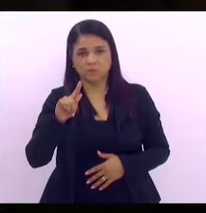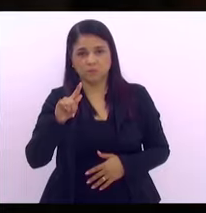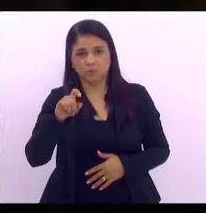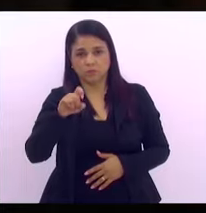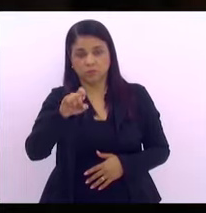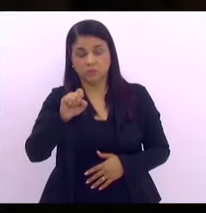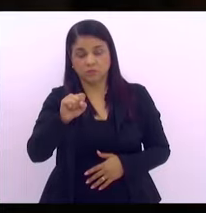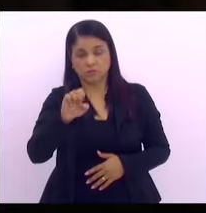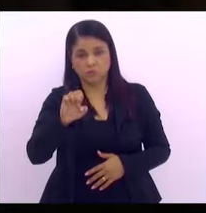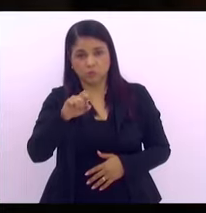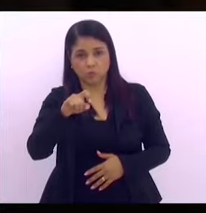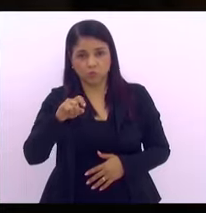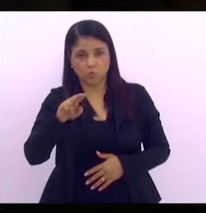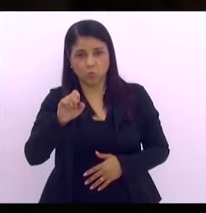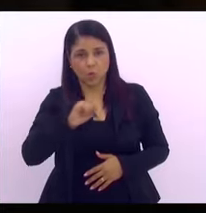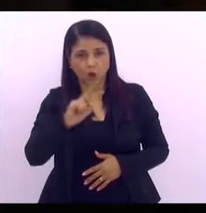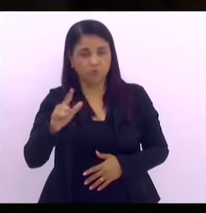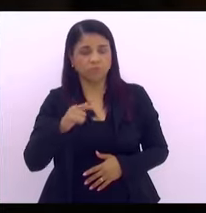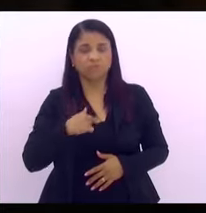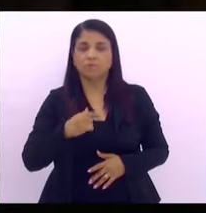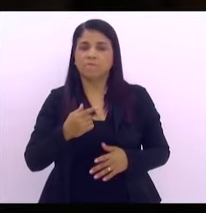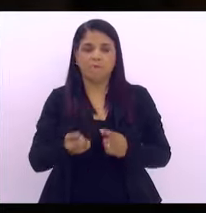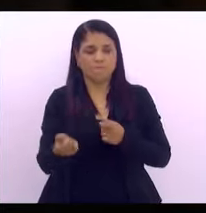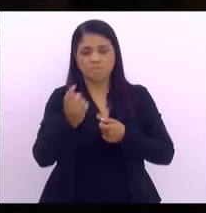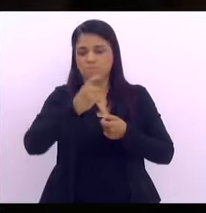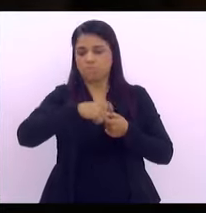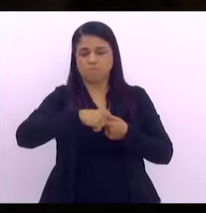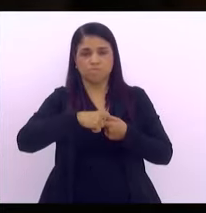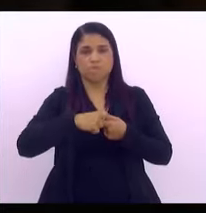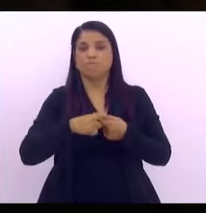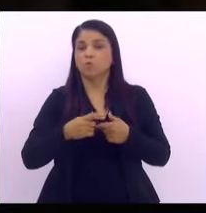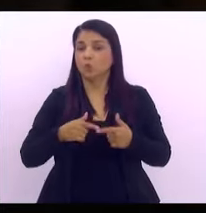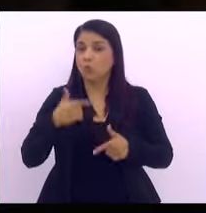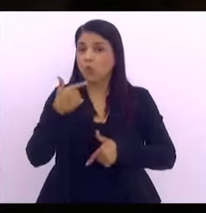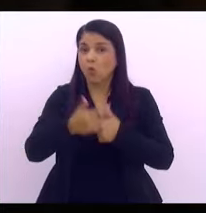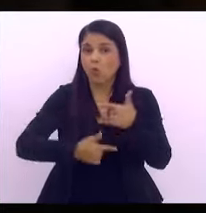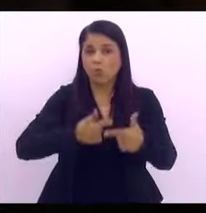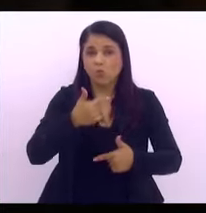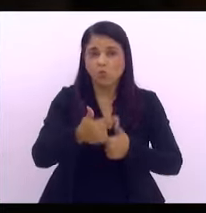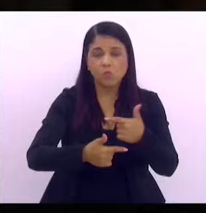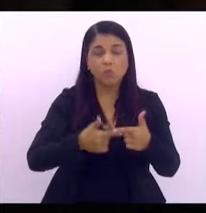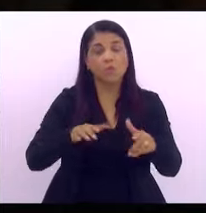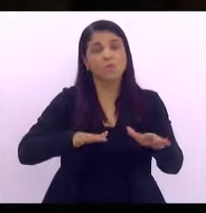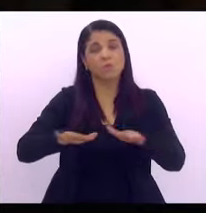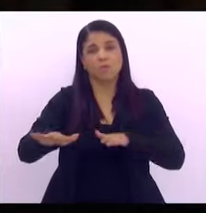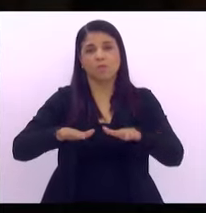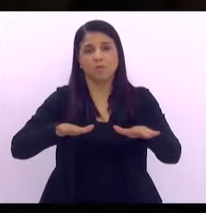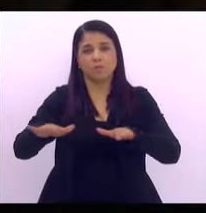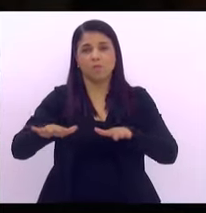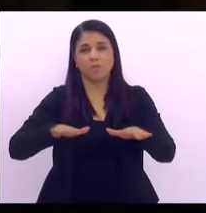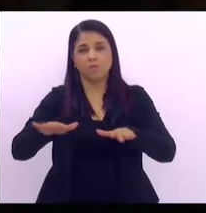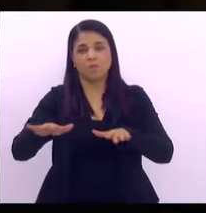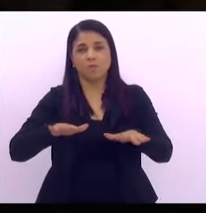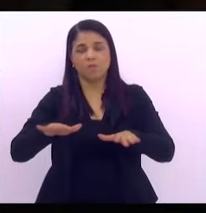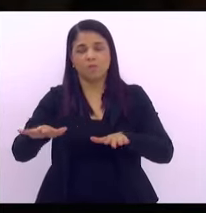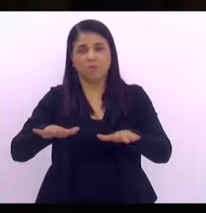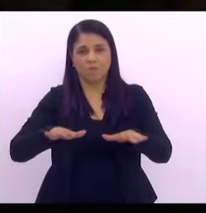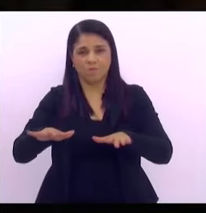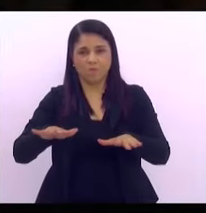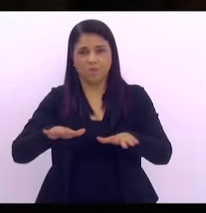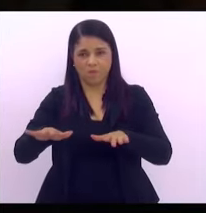não retrocederemos um milímetro, jamais voltaremos para o armário. Muito pelo contrário, o nosso movimento é um movimento de ocupação